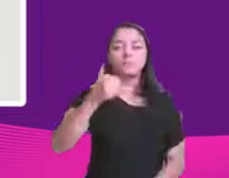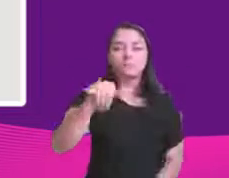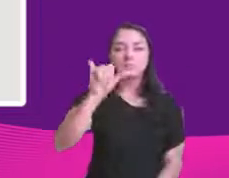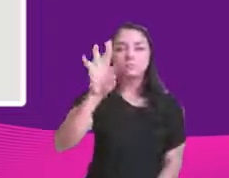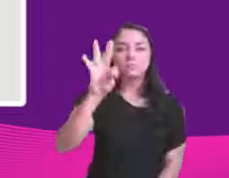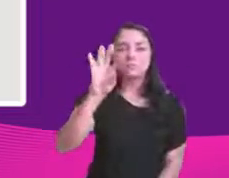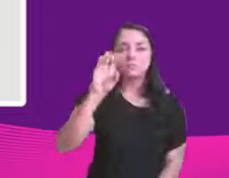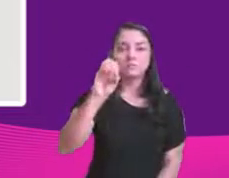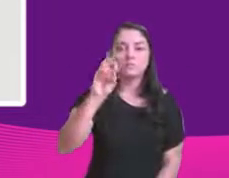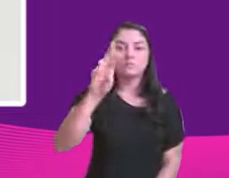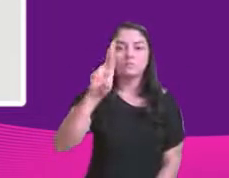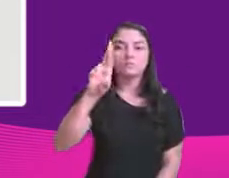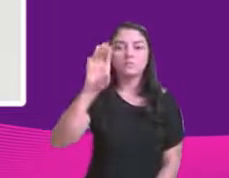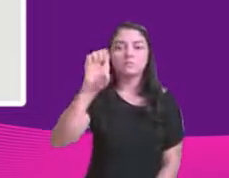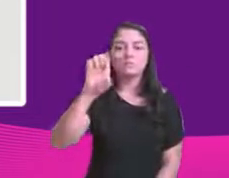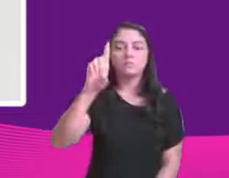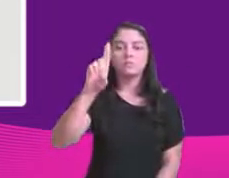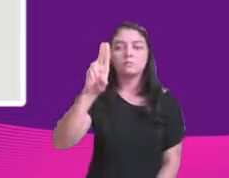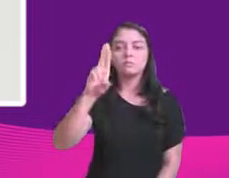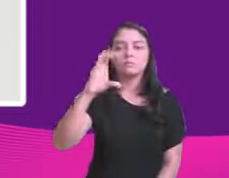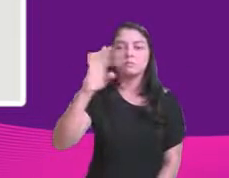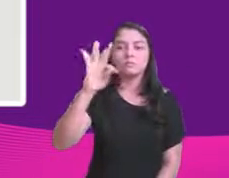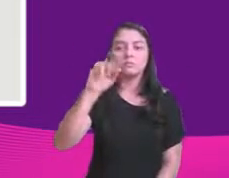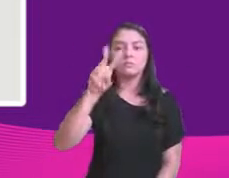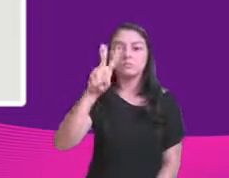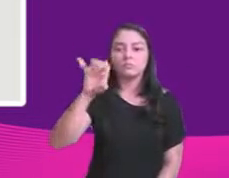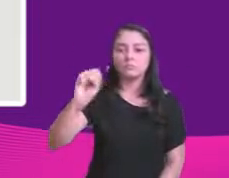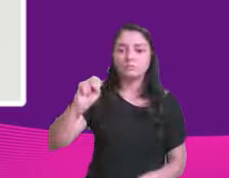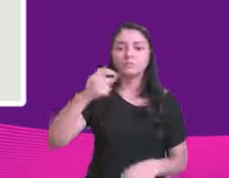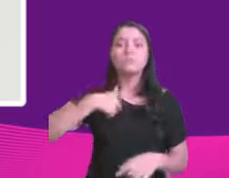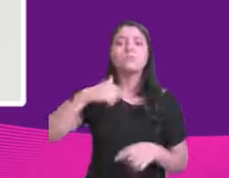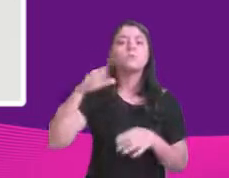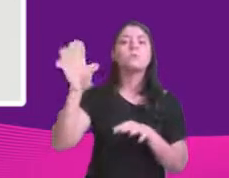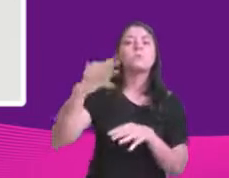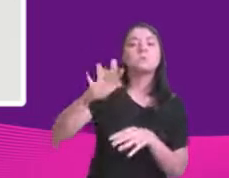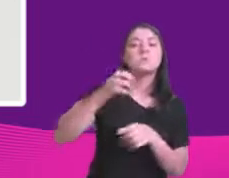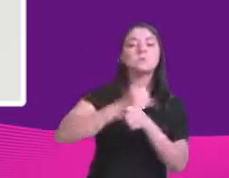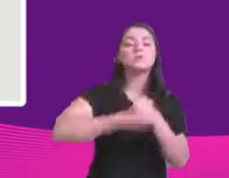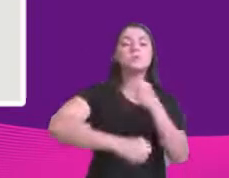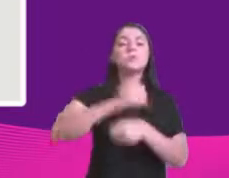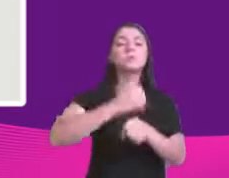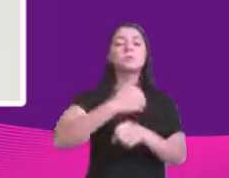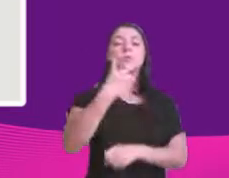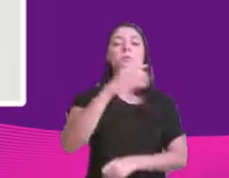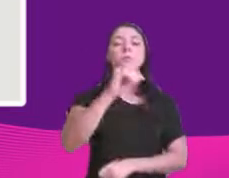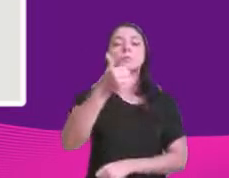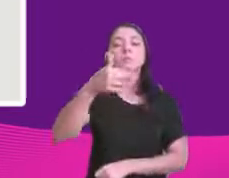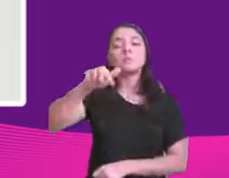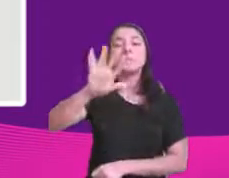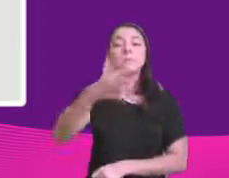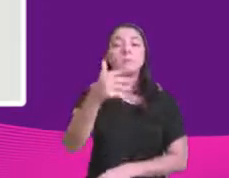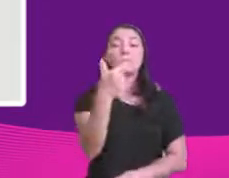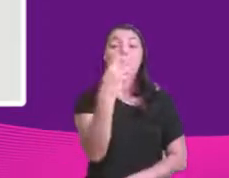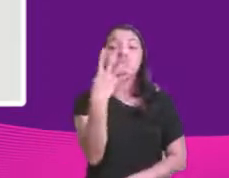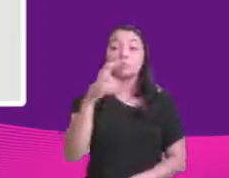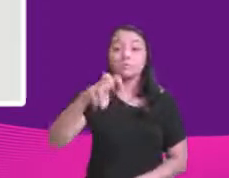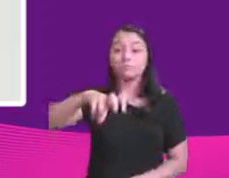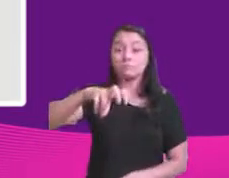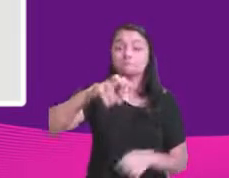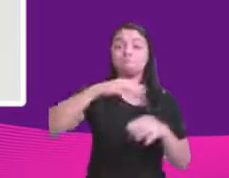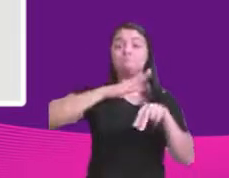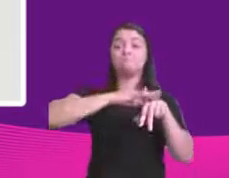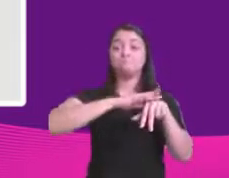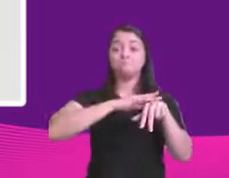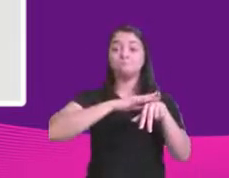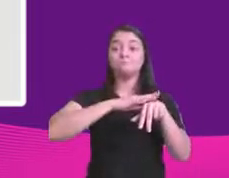de ovário. Então, pacientes foram avaliados entre 2007 e 2016, 245 pacientes, submetidos a 3 ciclos